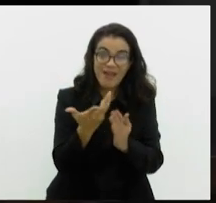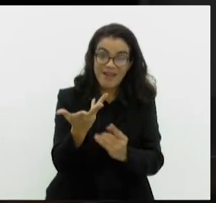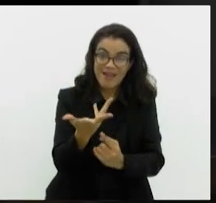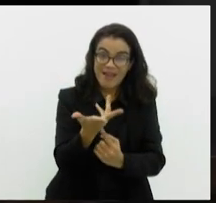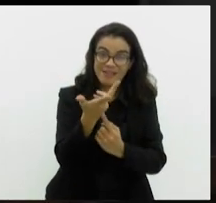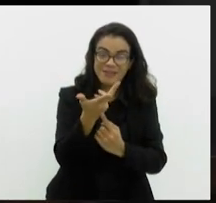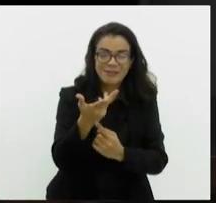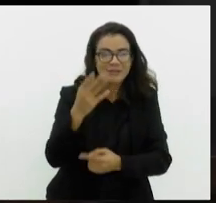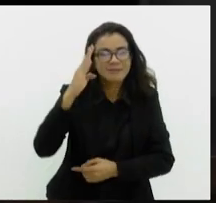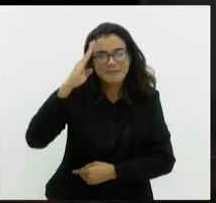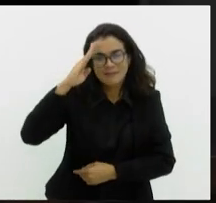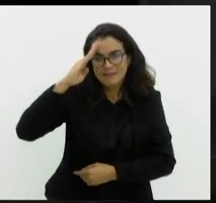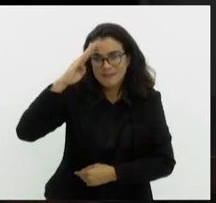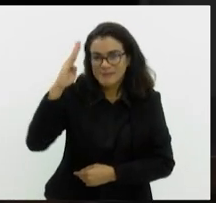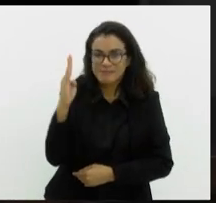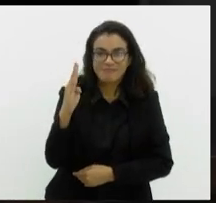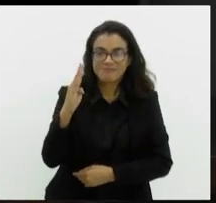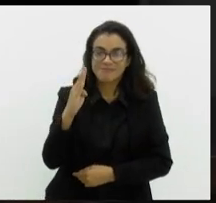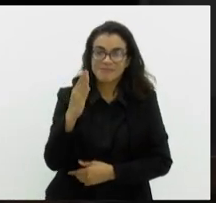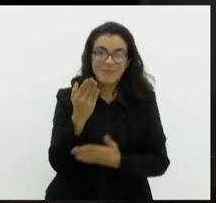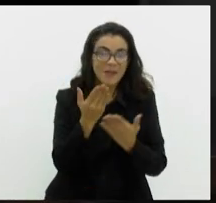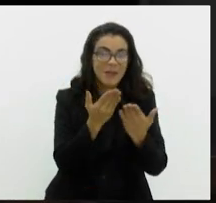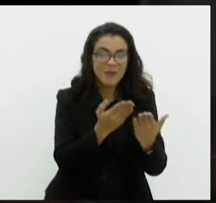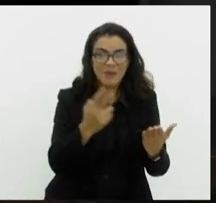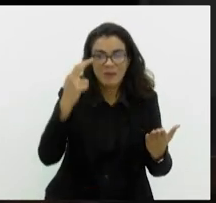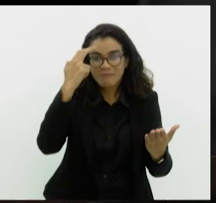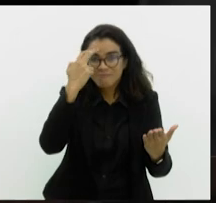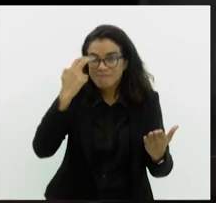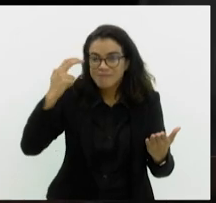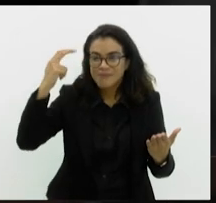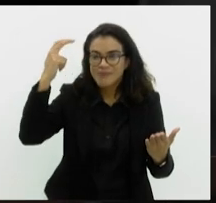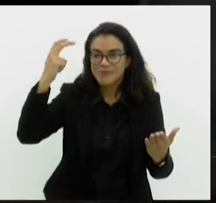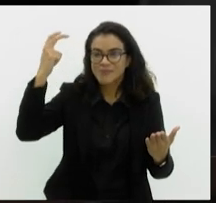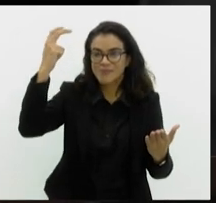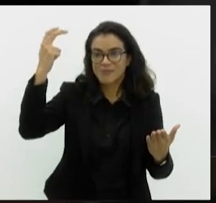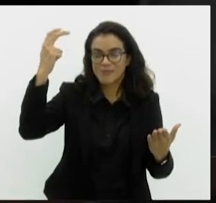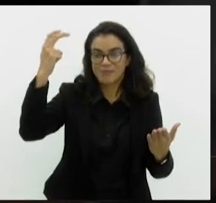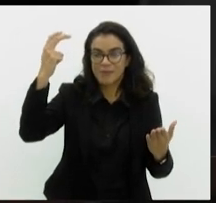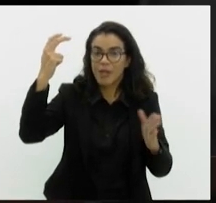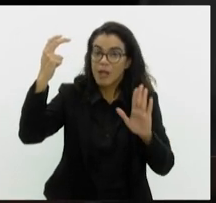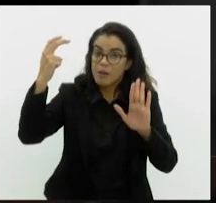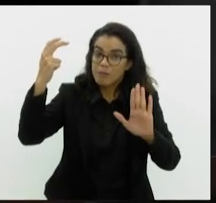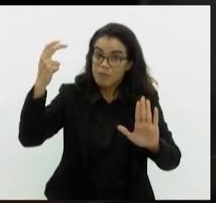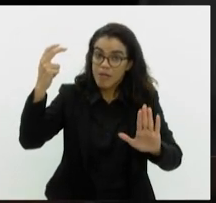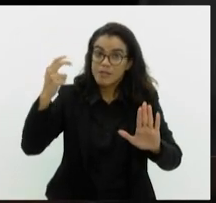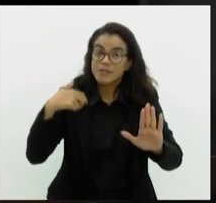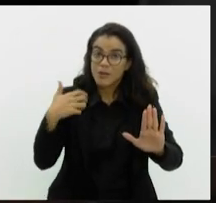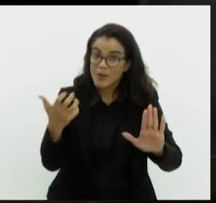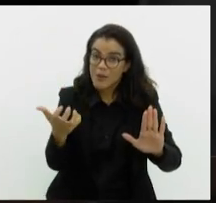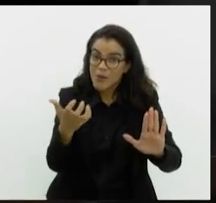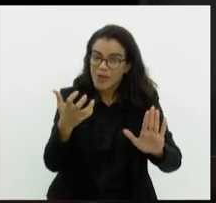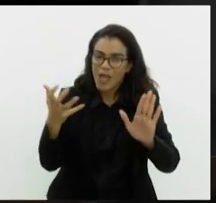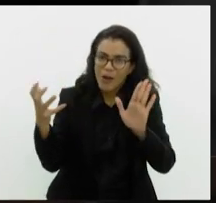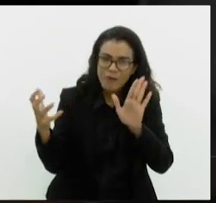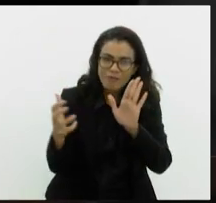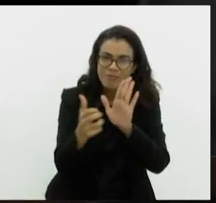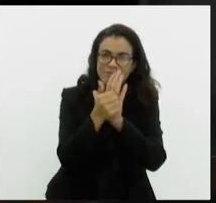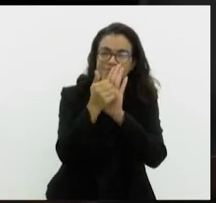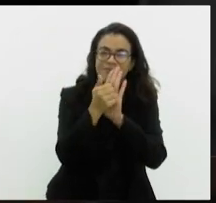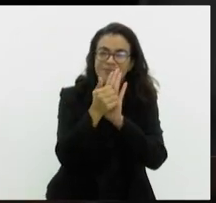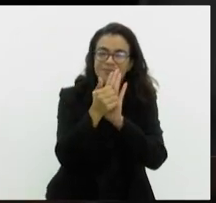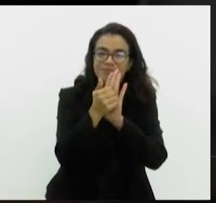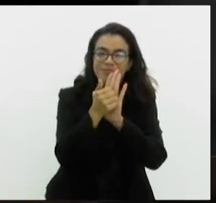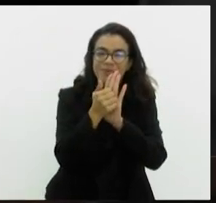e principalmente pela tua sabedoria. Mas o que eu mais quero que fique gravado é